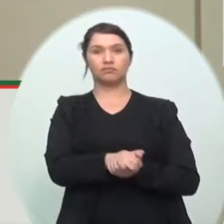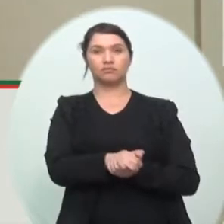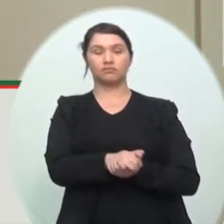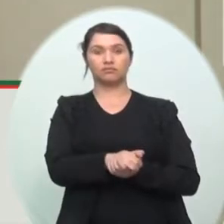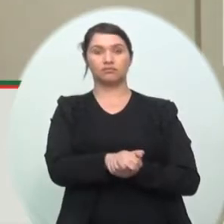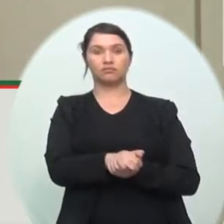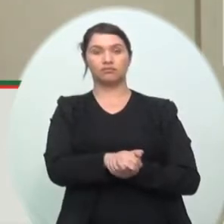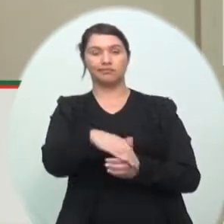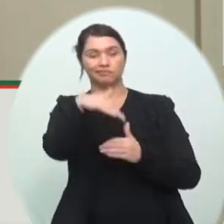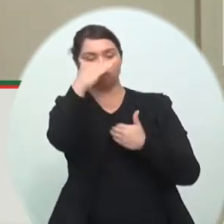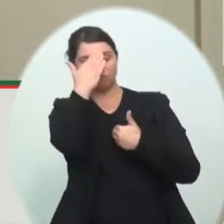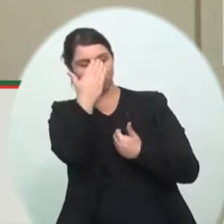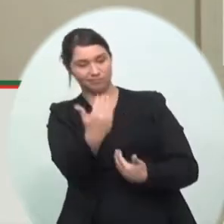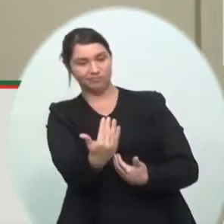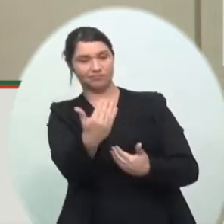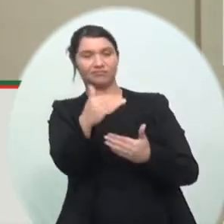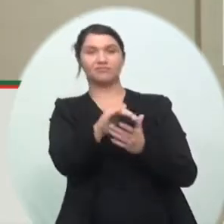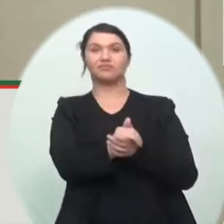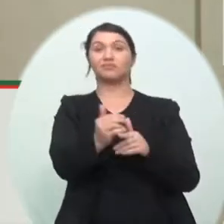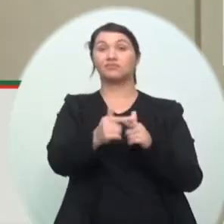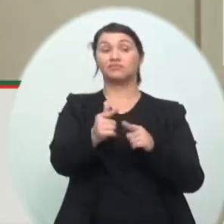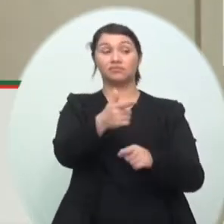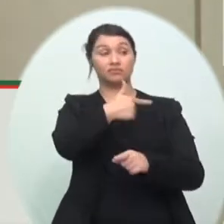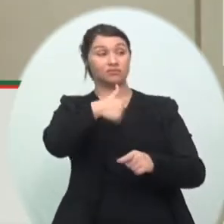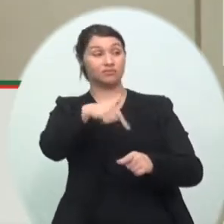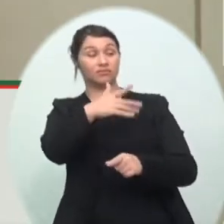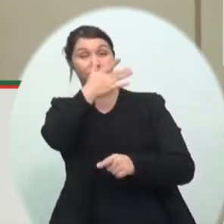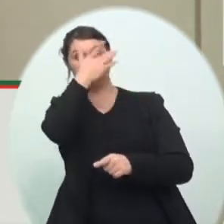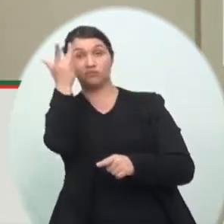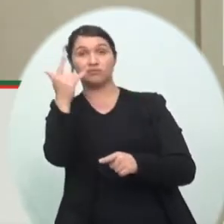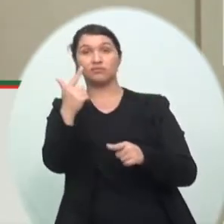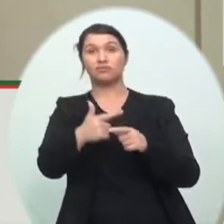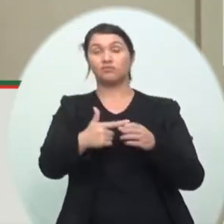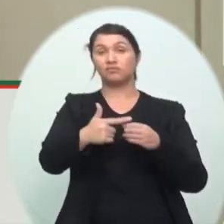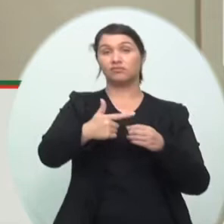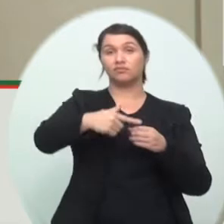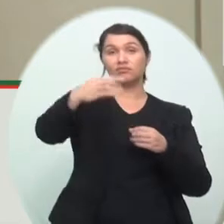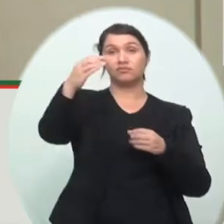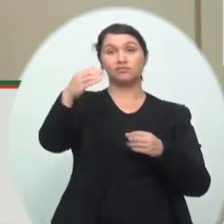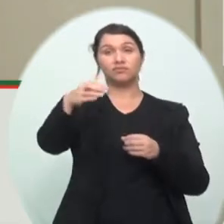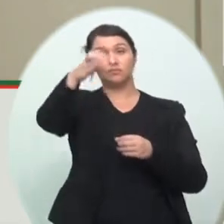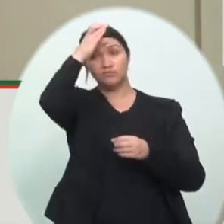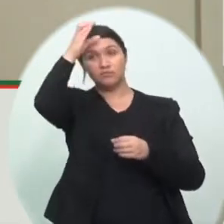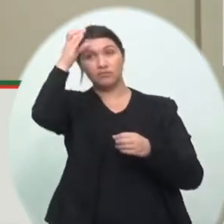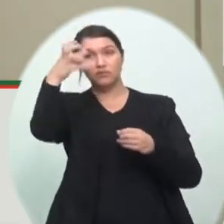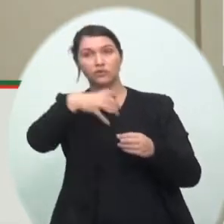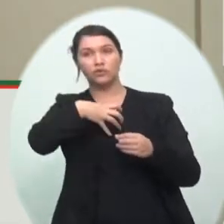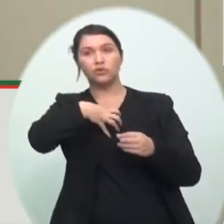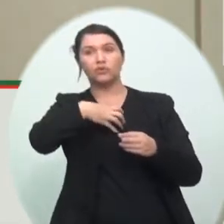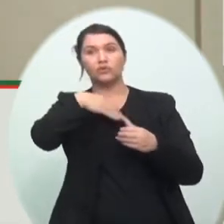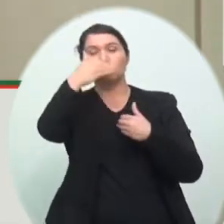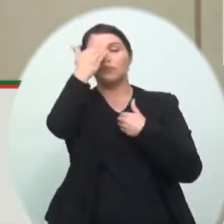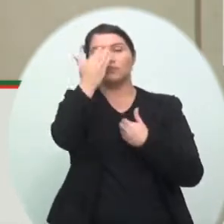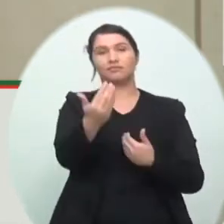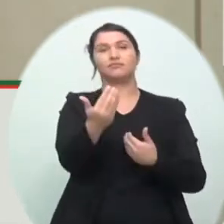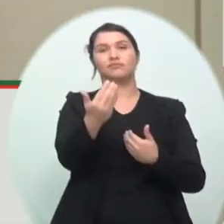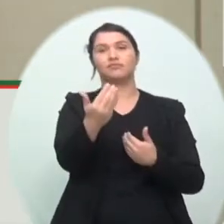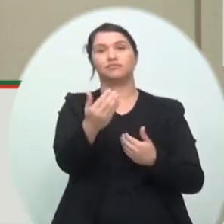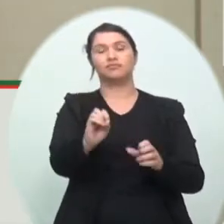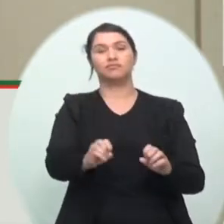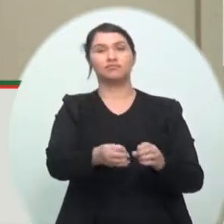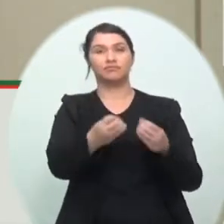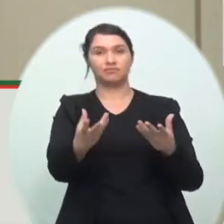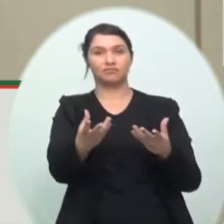que o povo de Criciúma sente nesse momento. Tenente Coronel Evandro Fraga. Eu sempre digo a todos